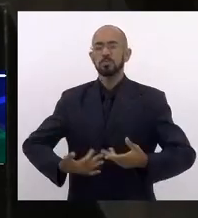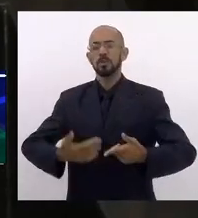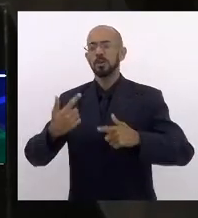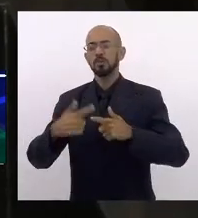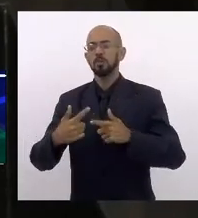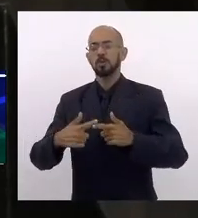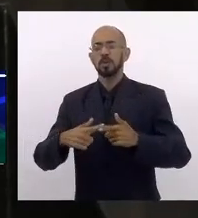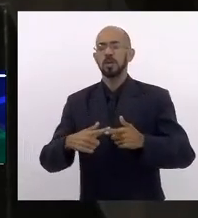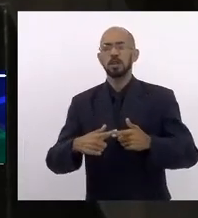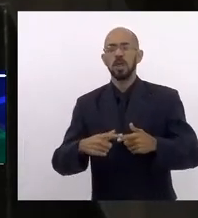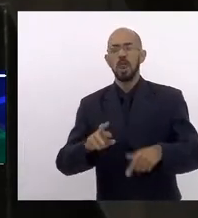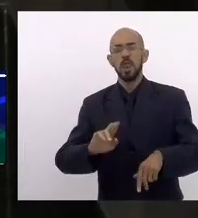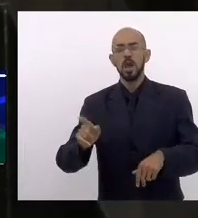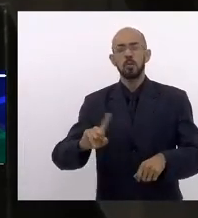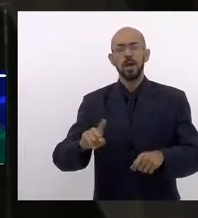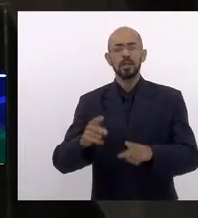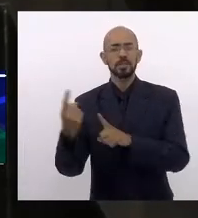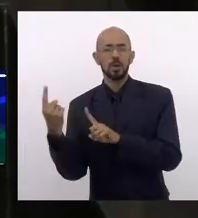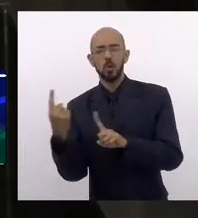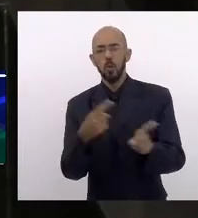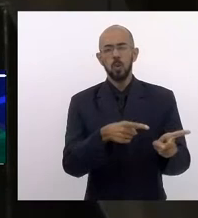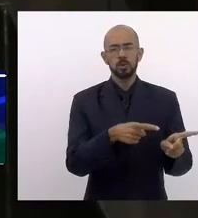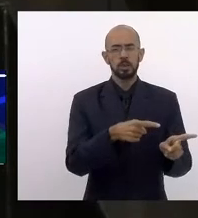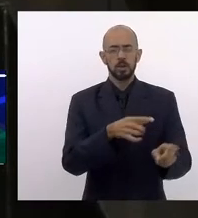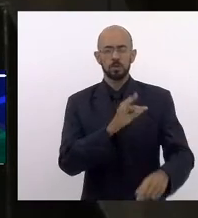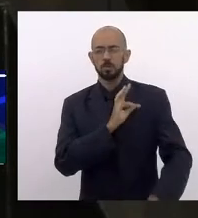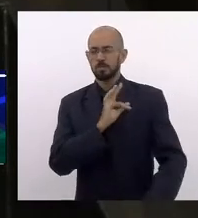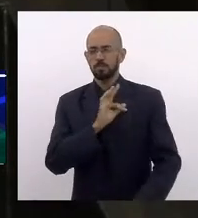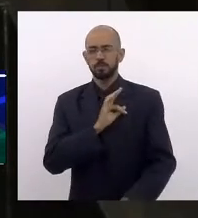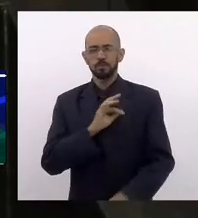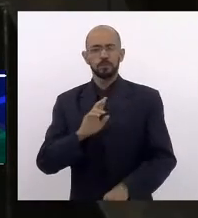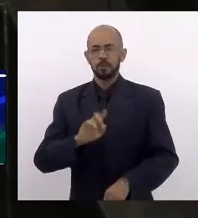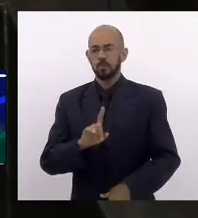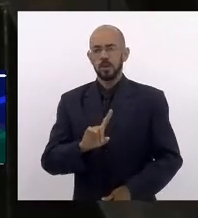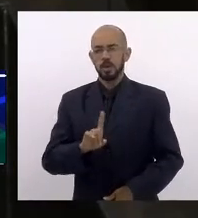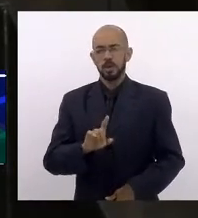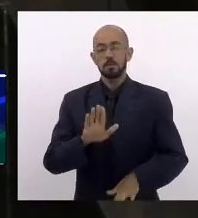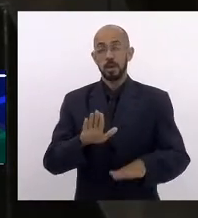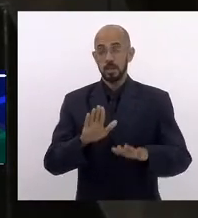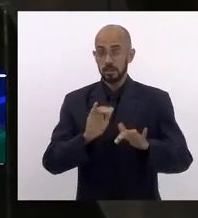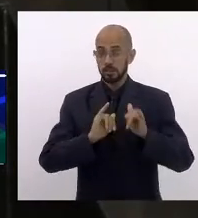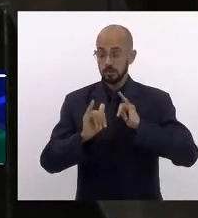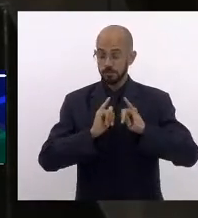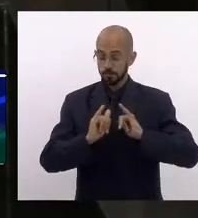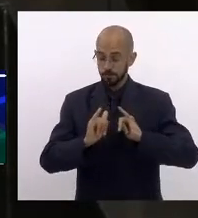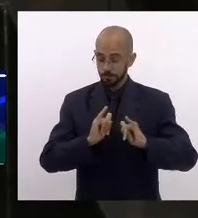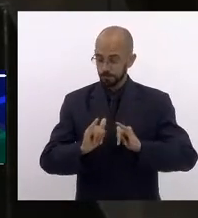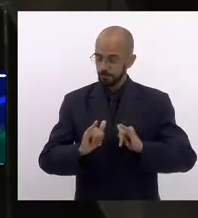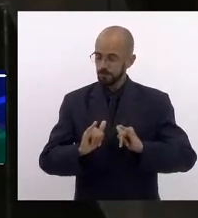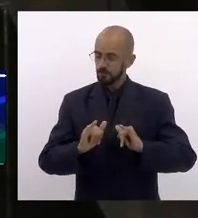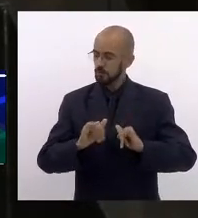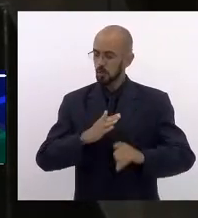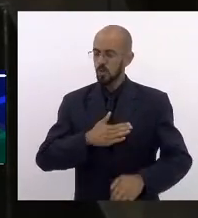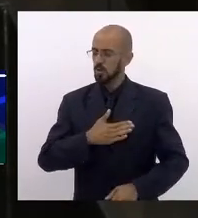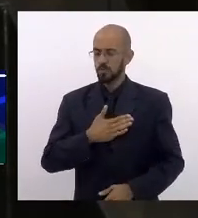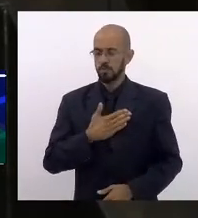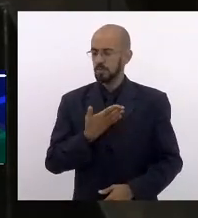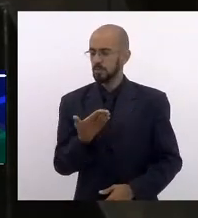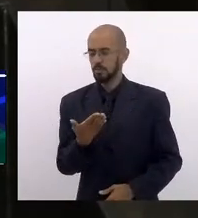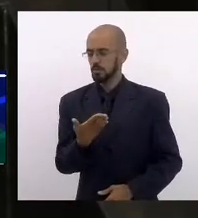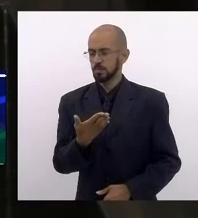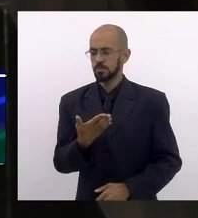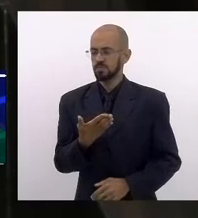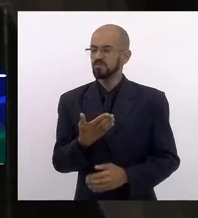um a priori contra a polícia, Renata. Aqui não se tem um a priori contra a polícia, mas os dados são aterradores. São